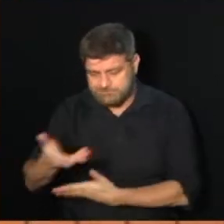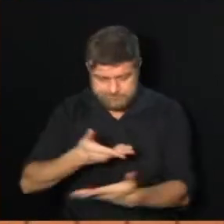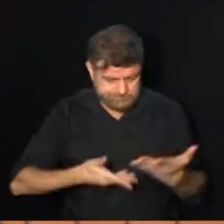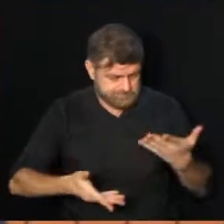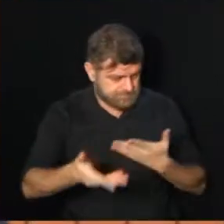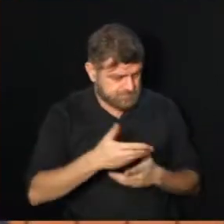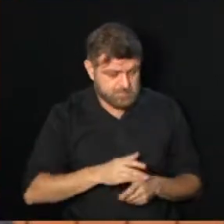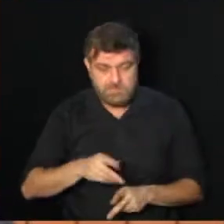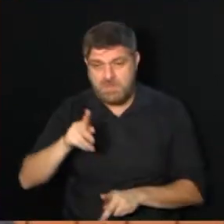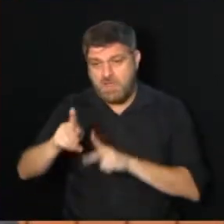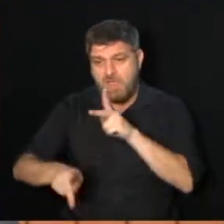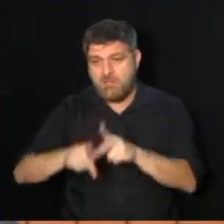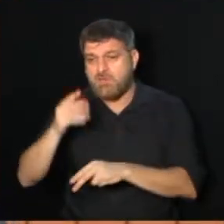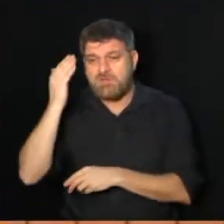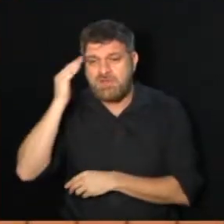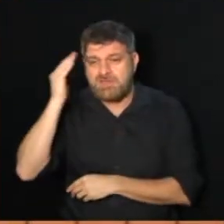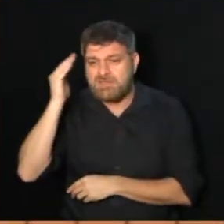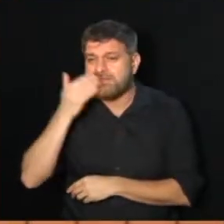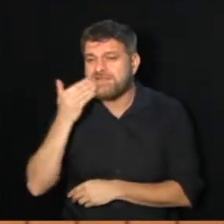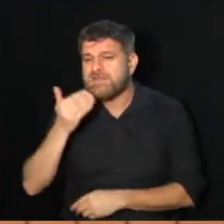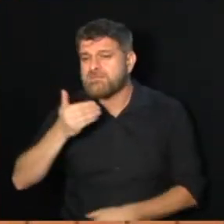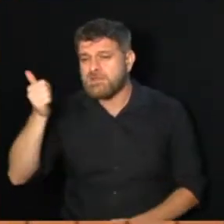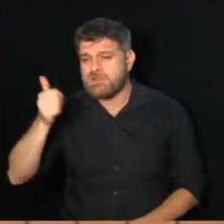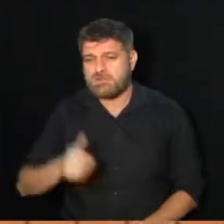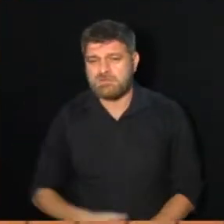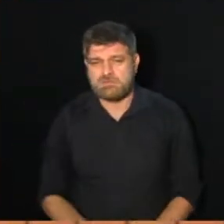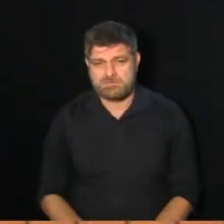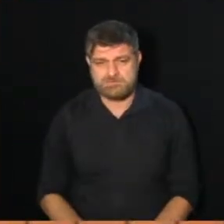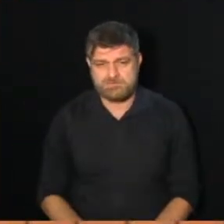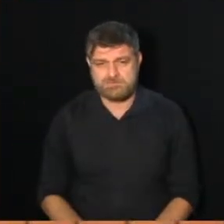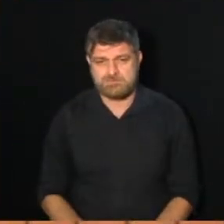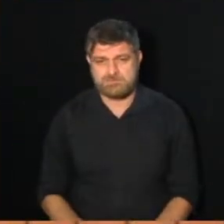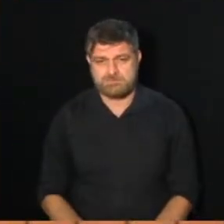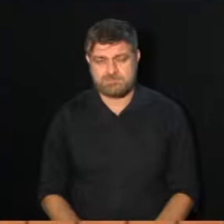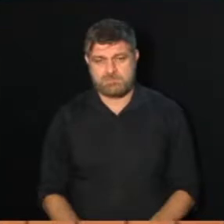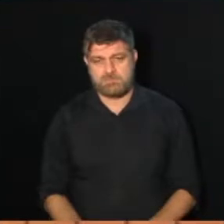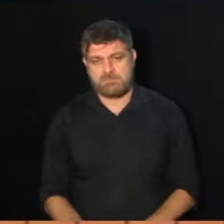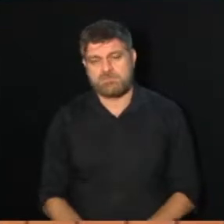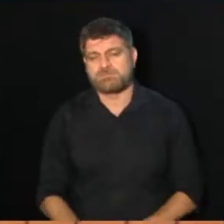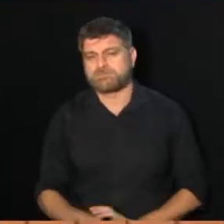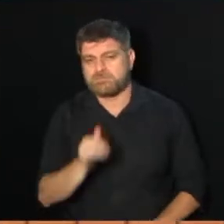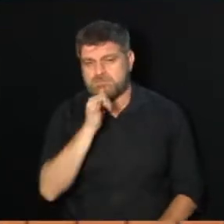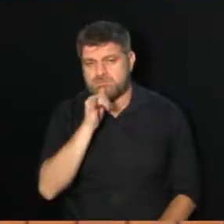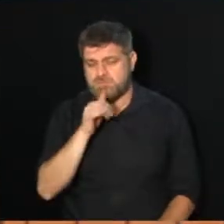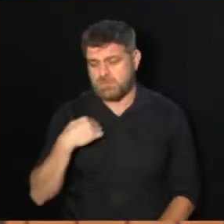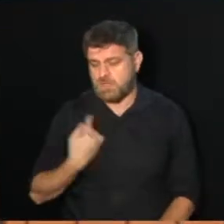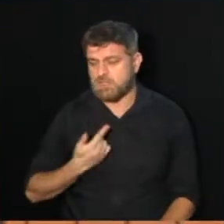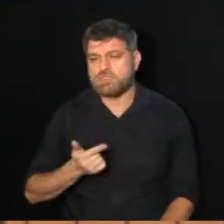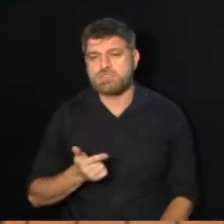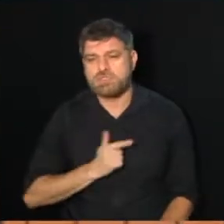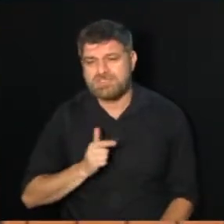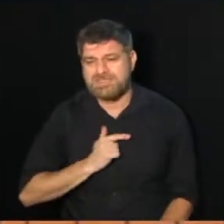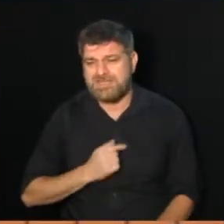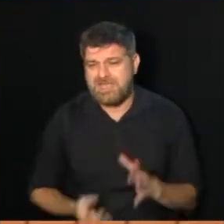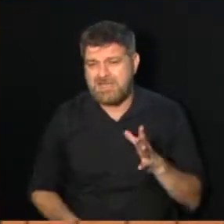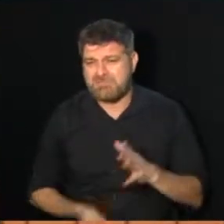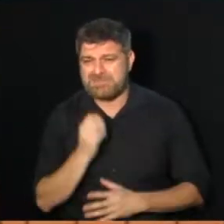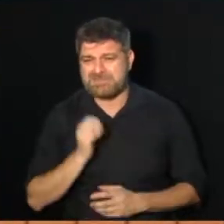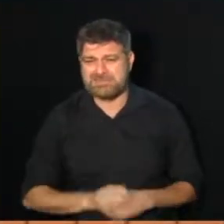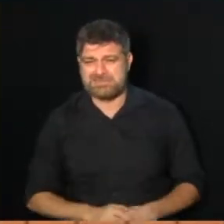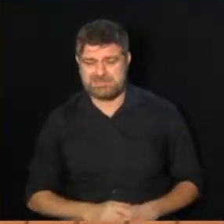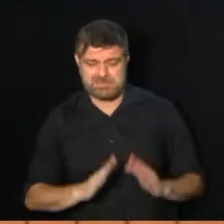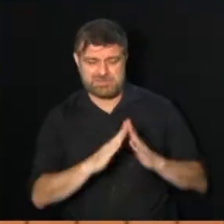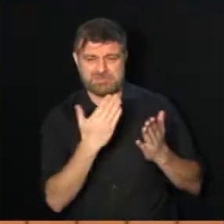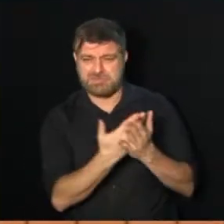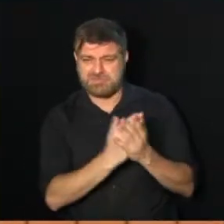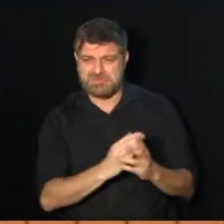para as pessoas entenderem um pouquinho mais, né? Então, quando nós temos, por exemplo, uma situação de agressão numa